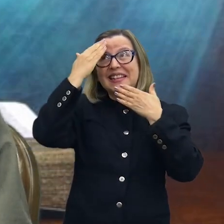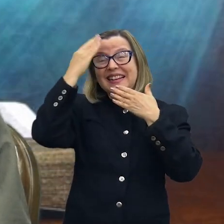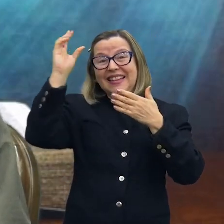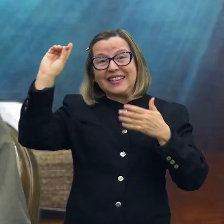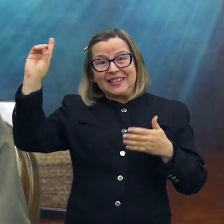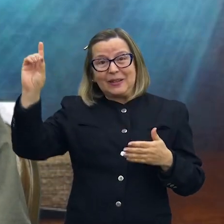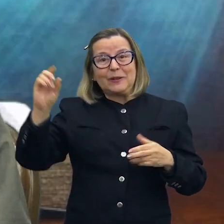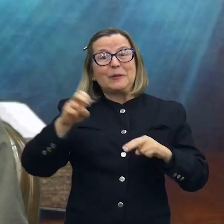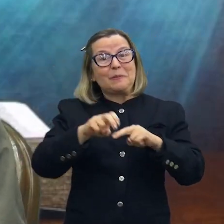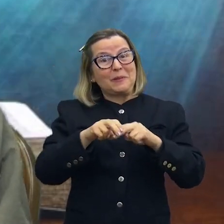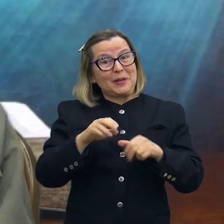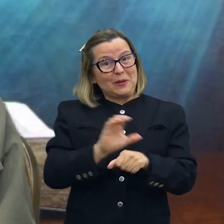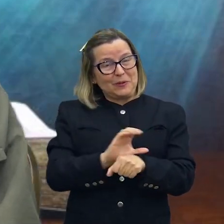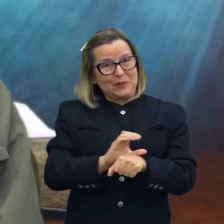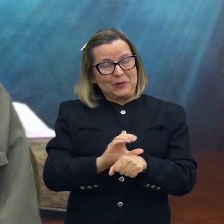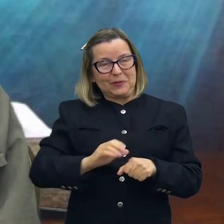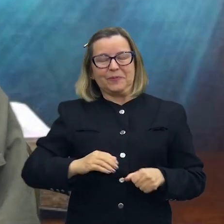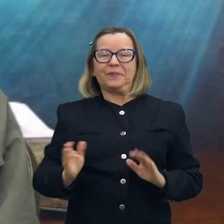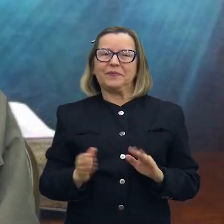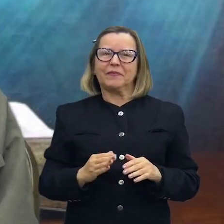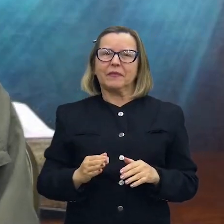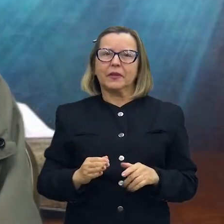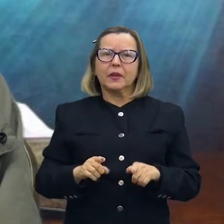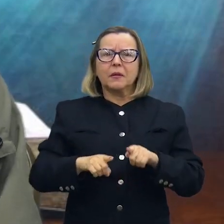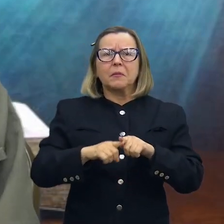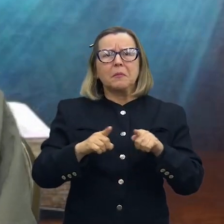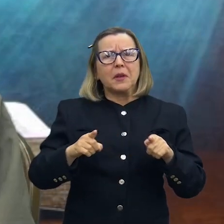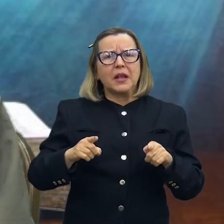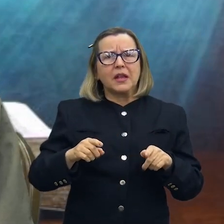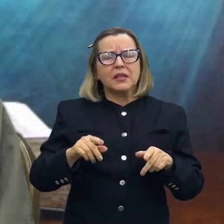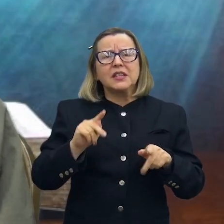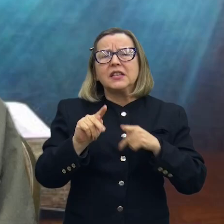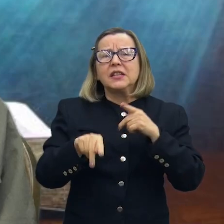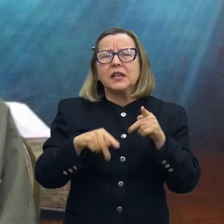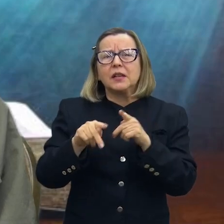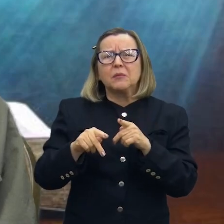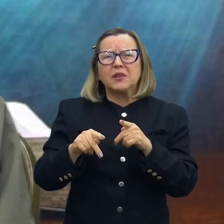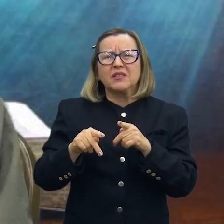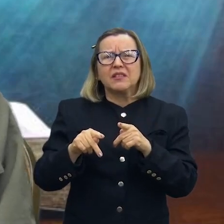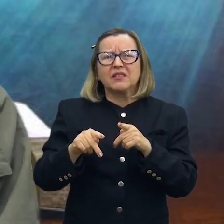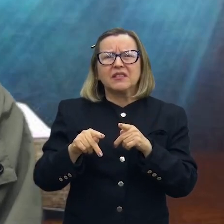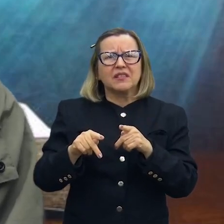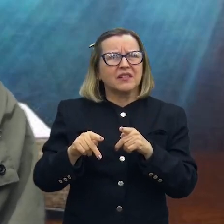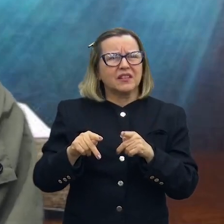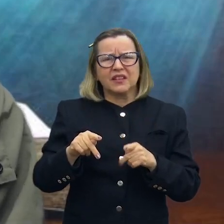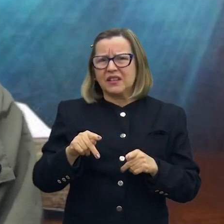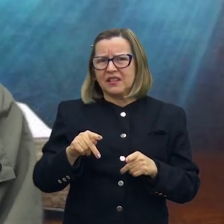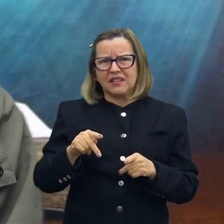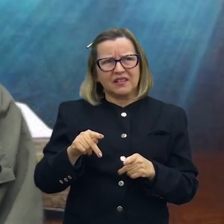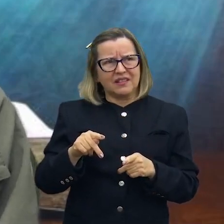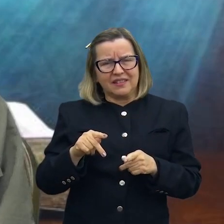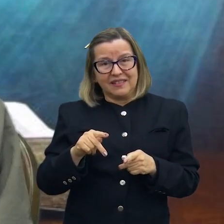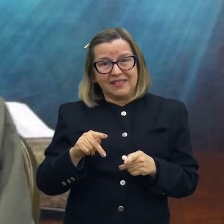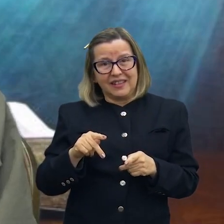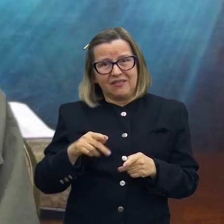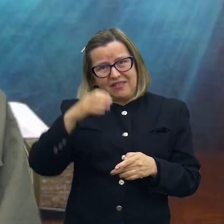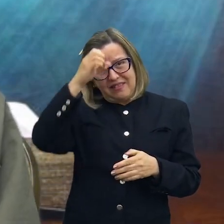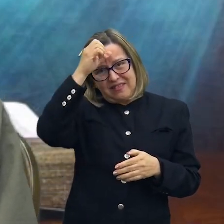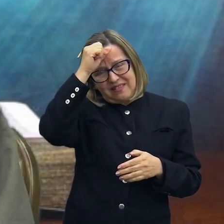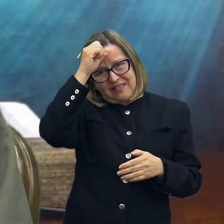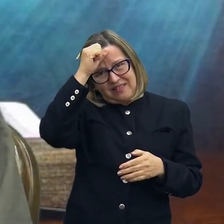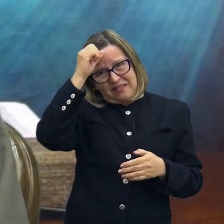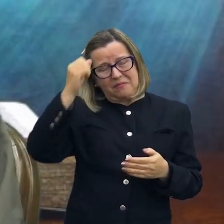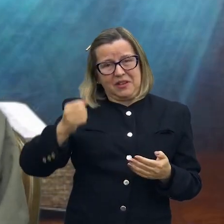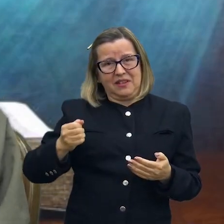Graças a Deus por isso. Mas aí eu estava pensando uma coisa, e aqueles que não prestaram atenção, que continuaram fazendo as mesmas coisas, como é que eles